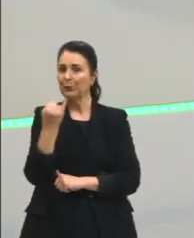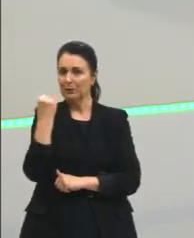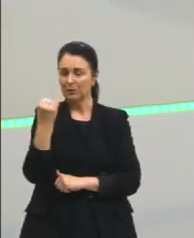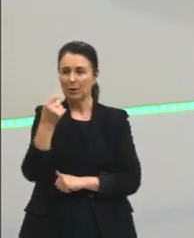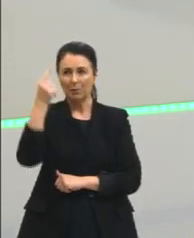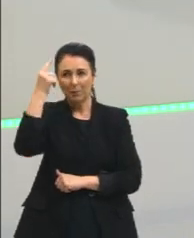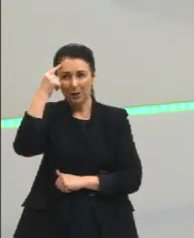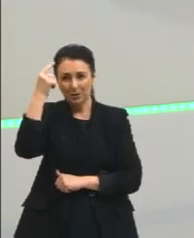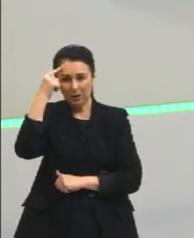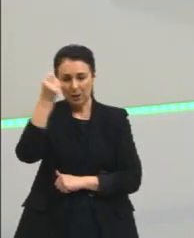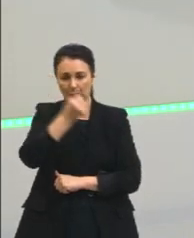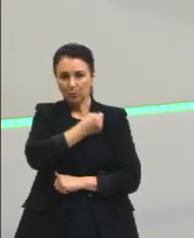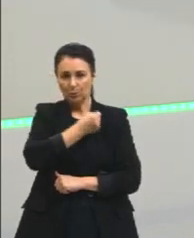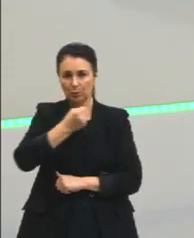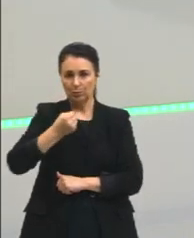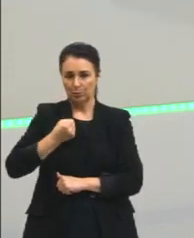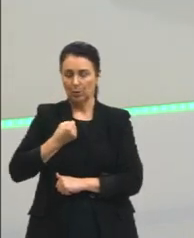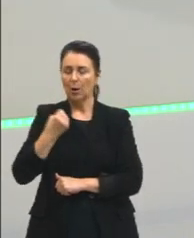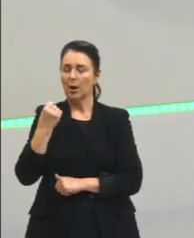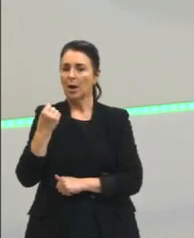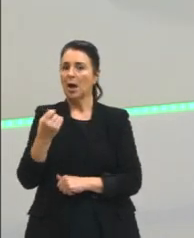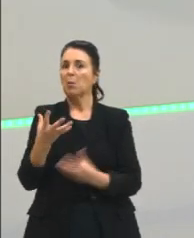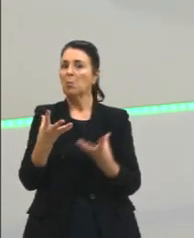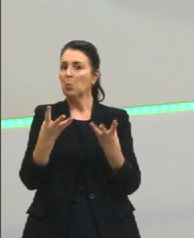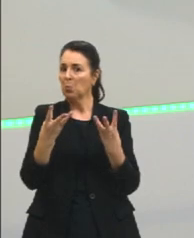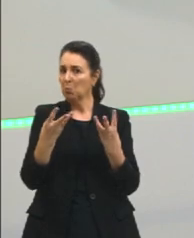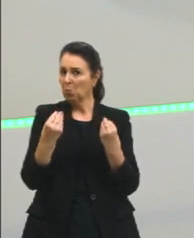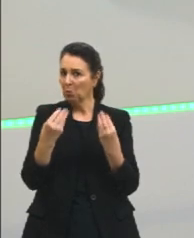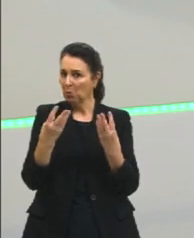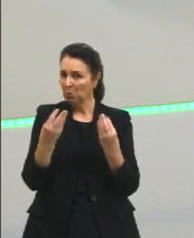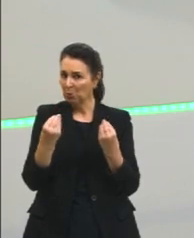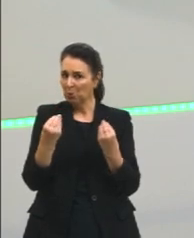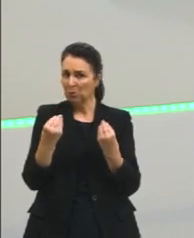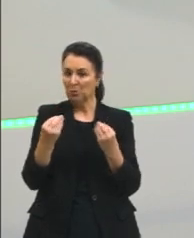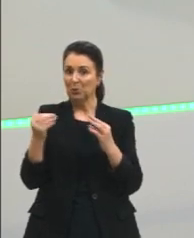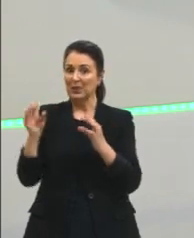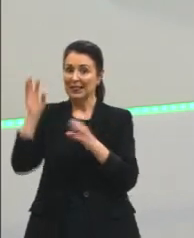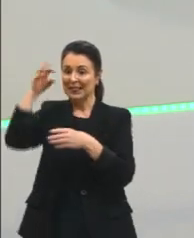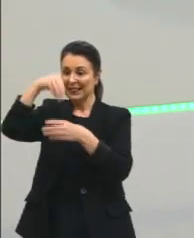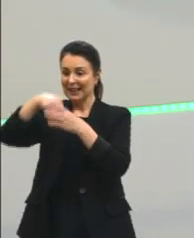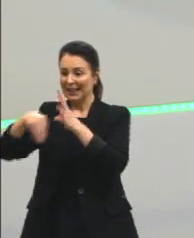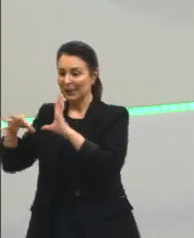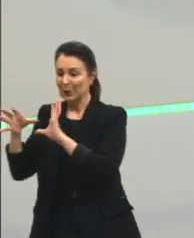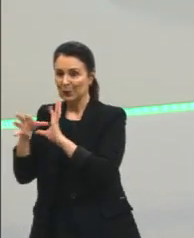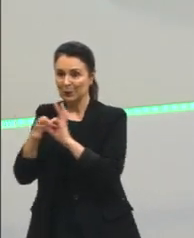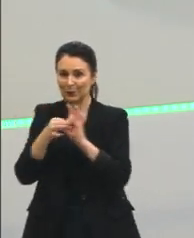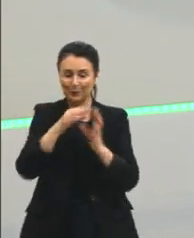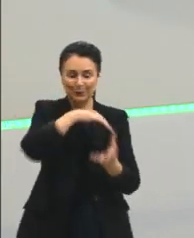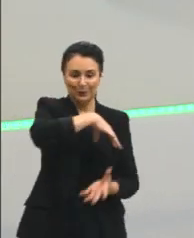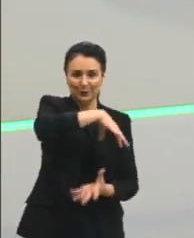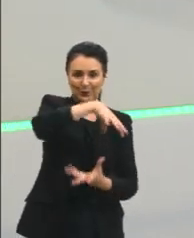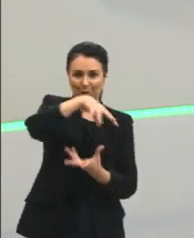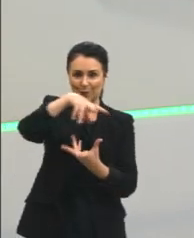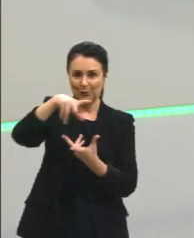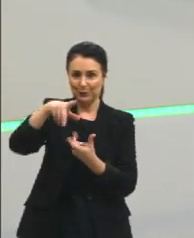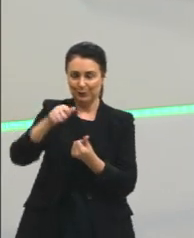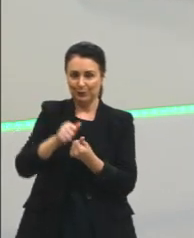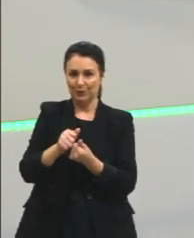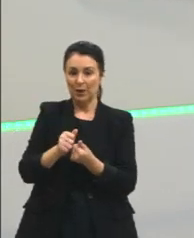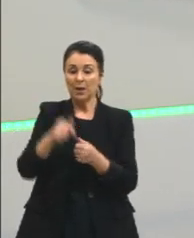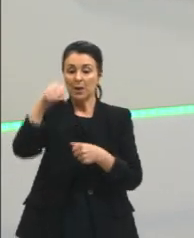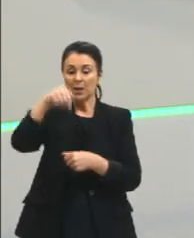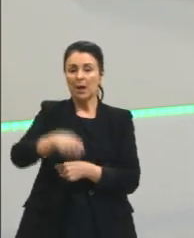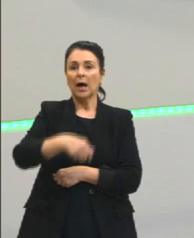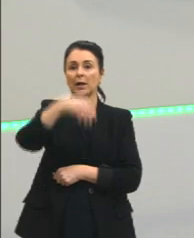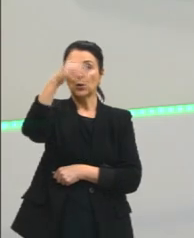números importantíssimo dentro do nosso contexto mundial e dentro